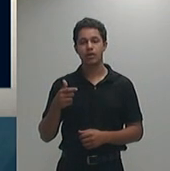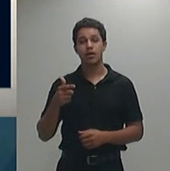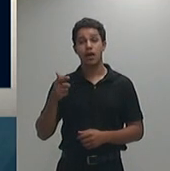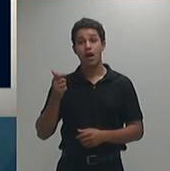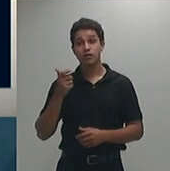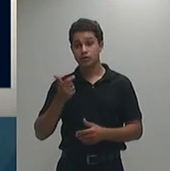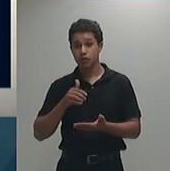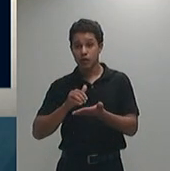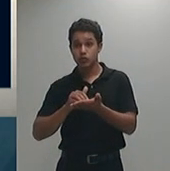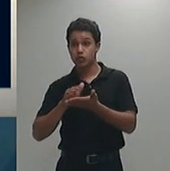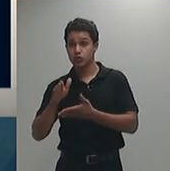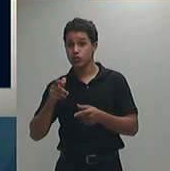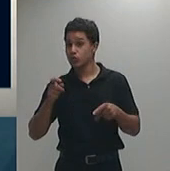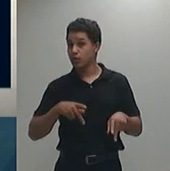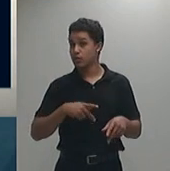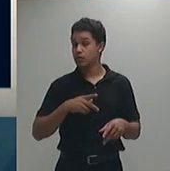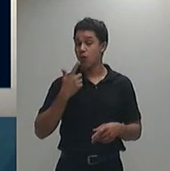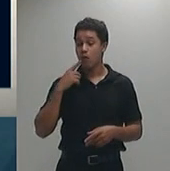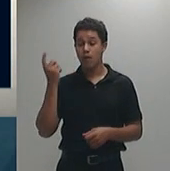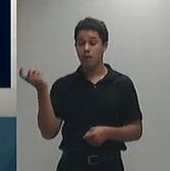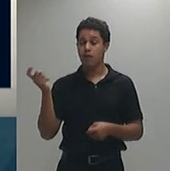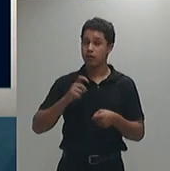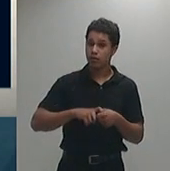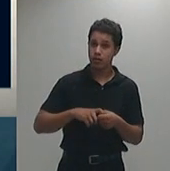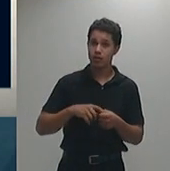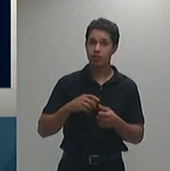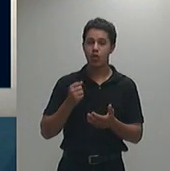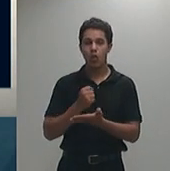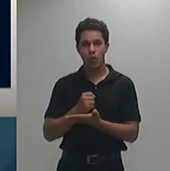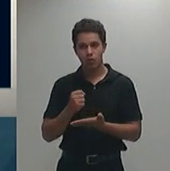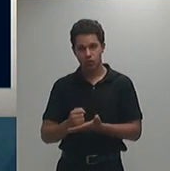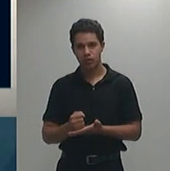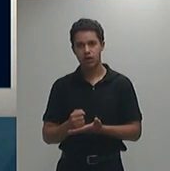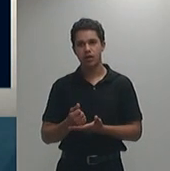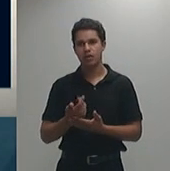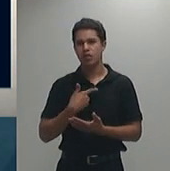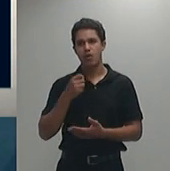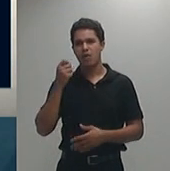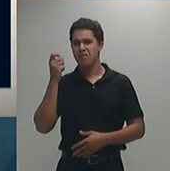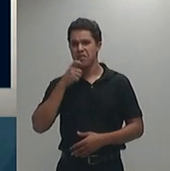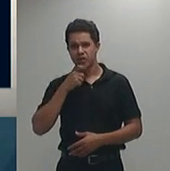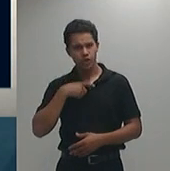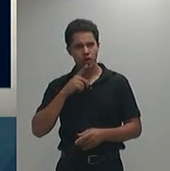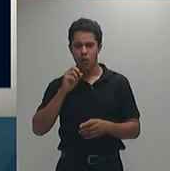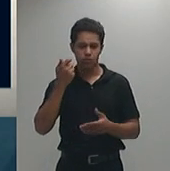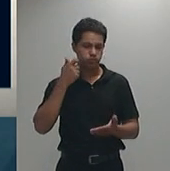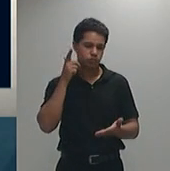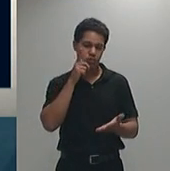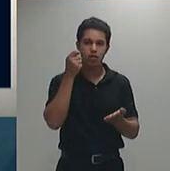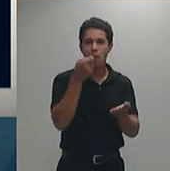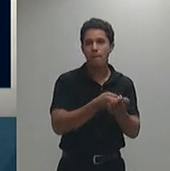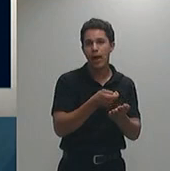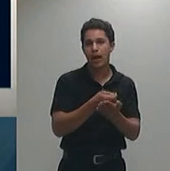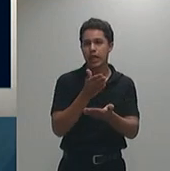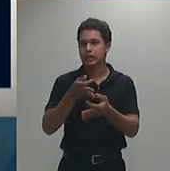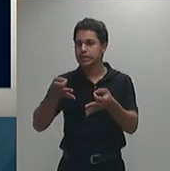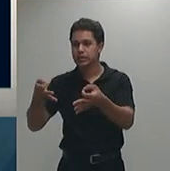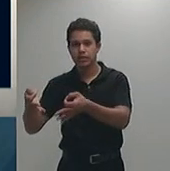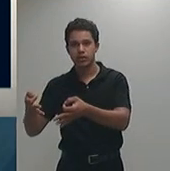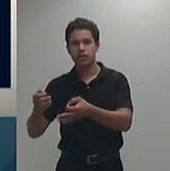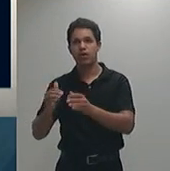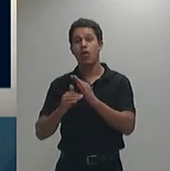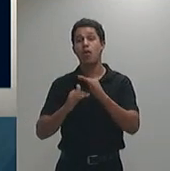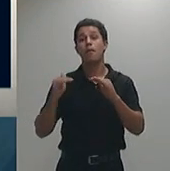suspensão ou a rescisão unilateral do contrato salvo por áudio não pagamento da mensalidade por período superior